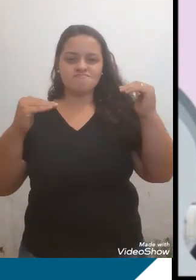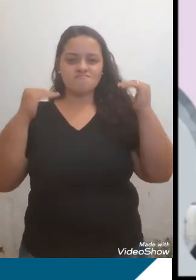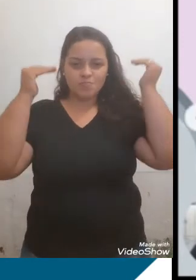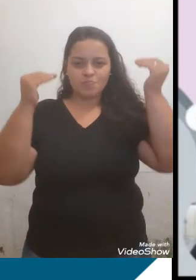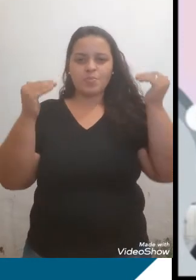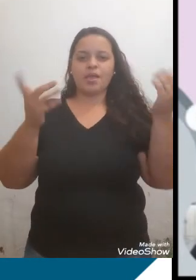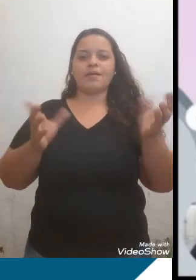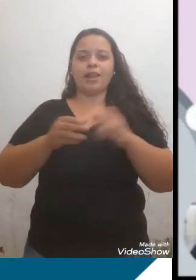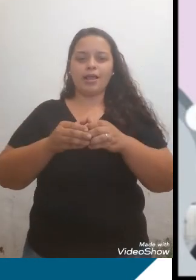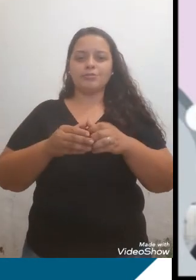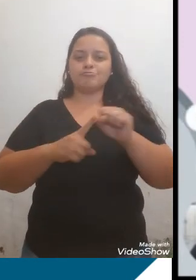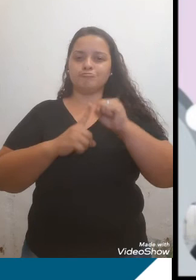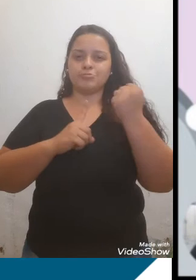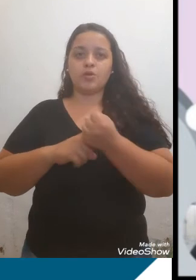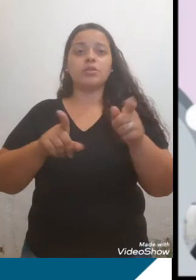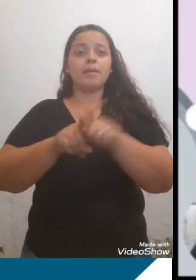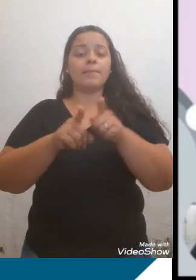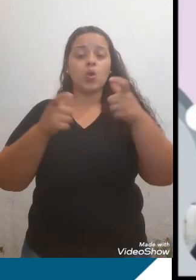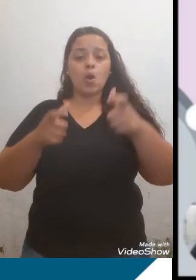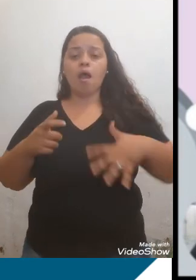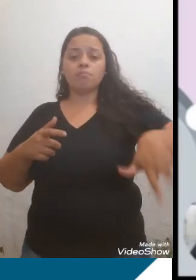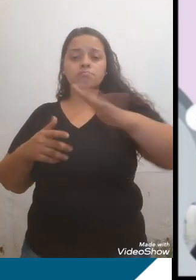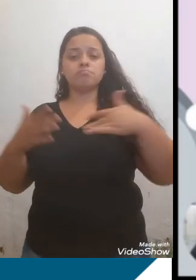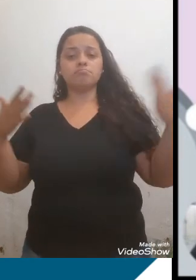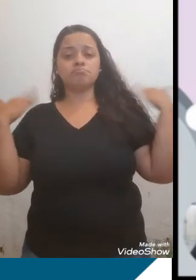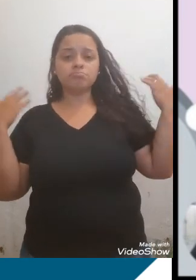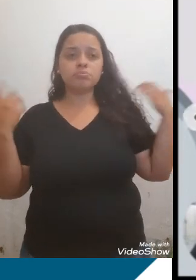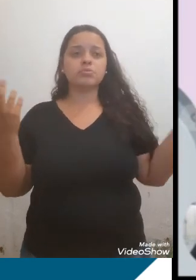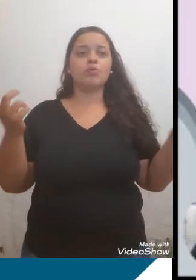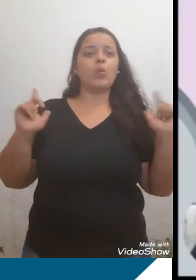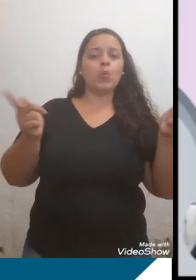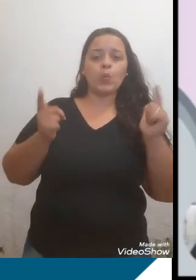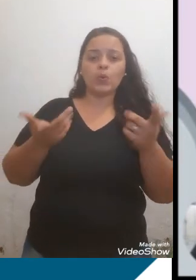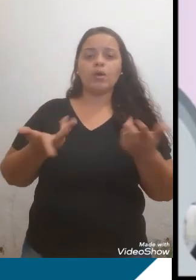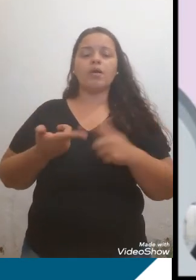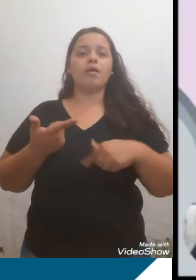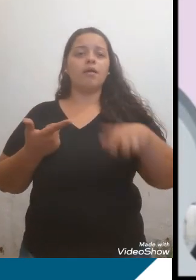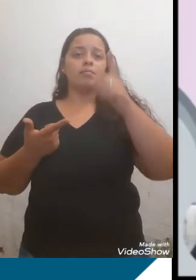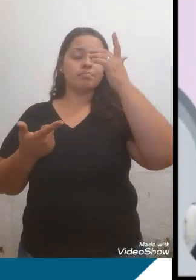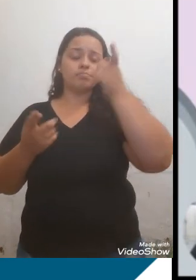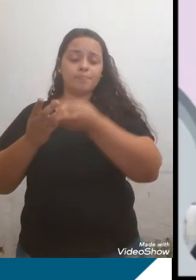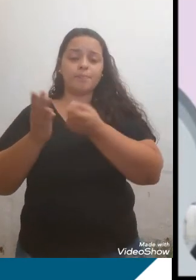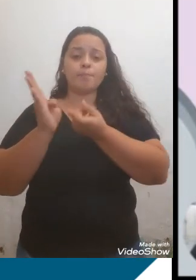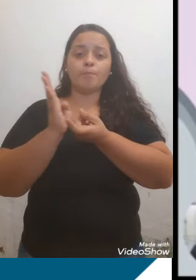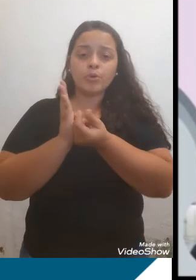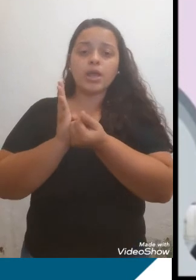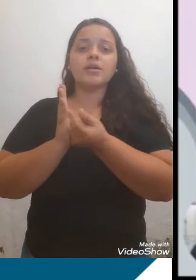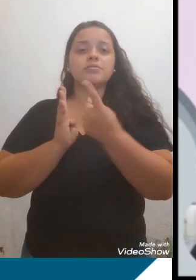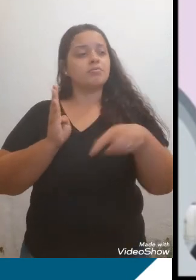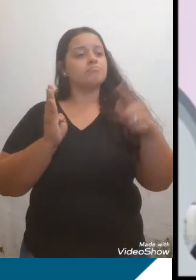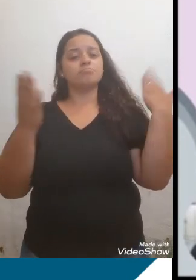grupo social, e, claro, espaços de lazer, cultura e sociabilidade, onde esses burgueses participarão